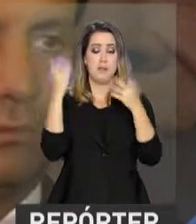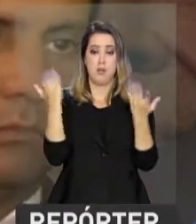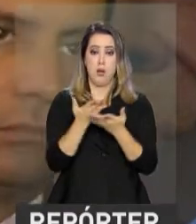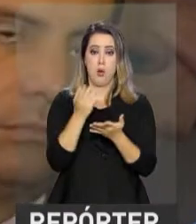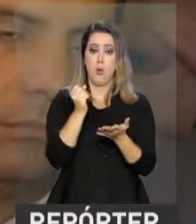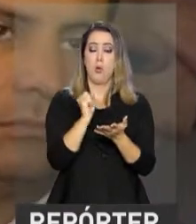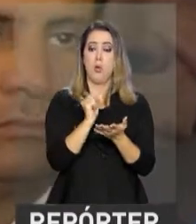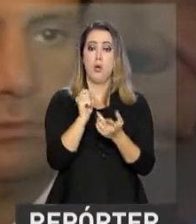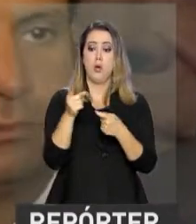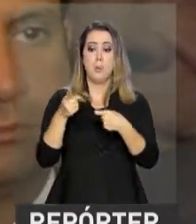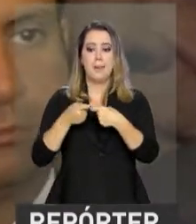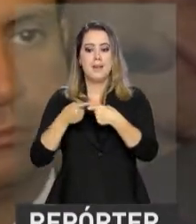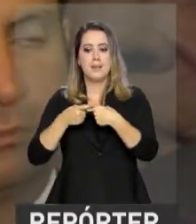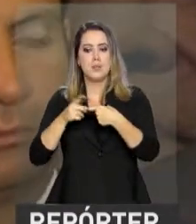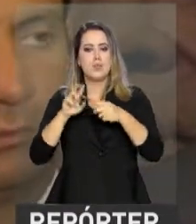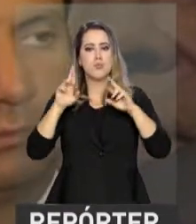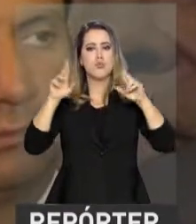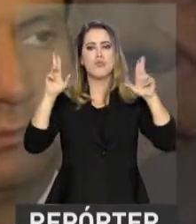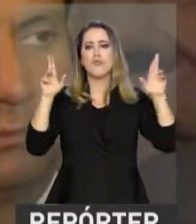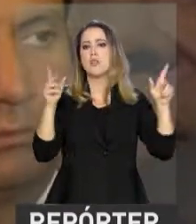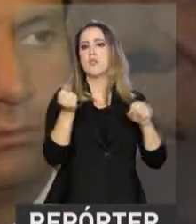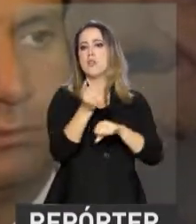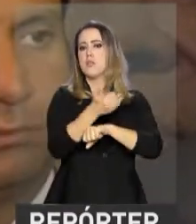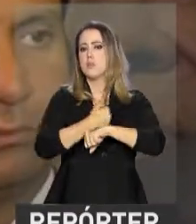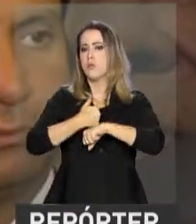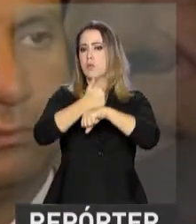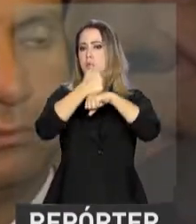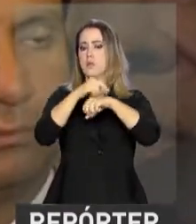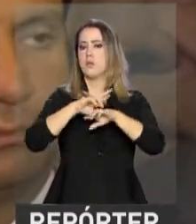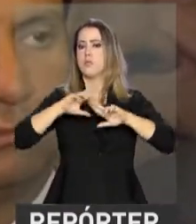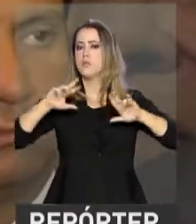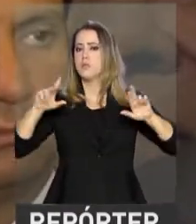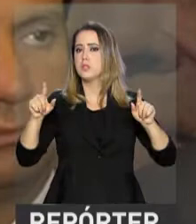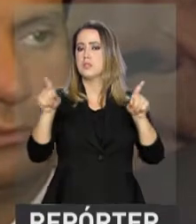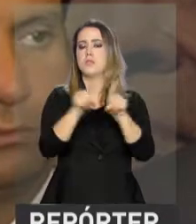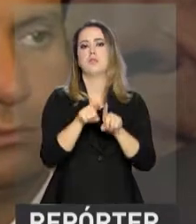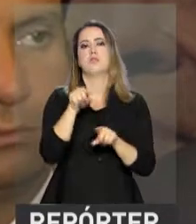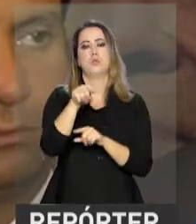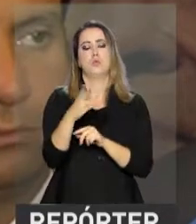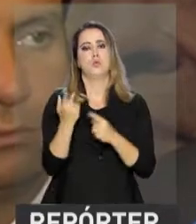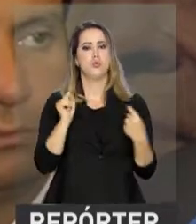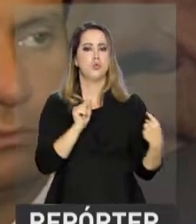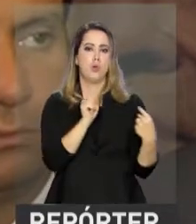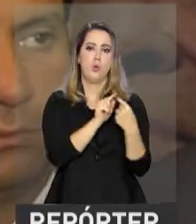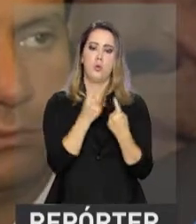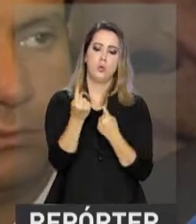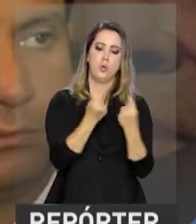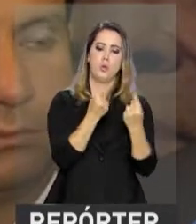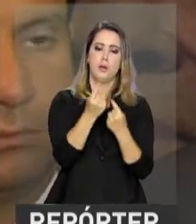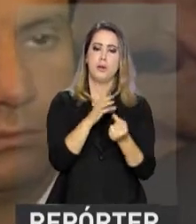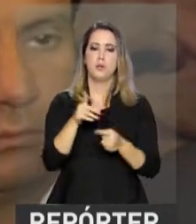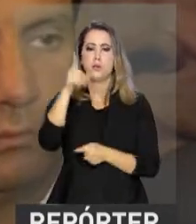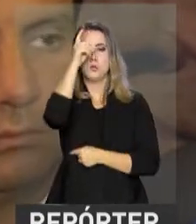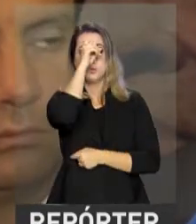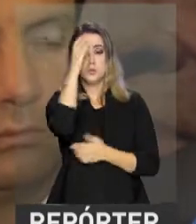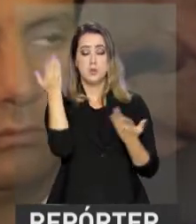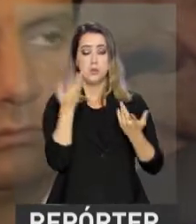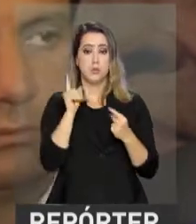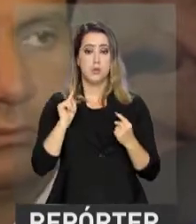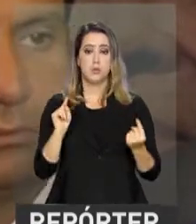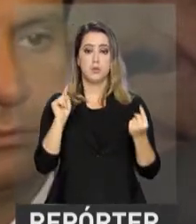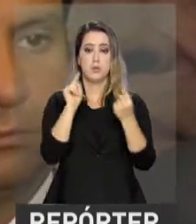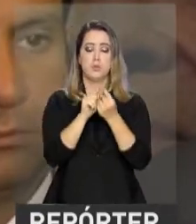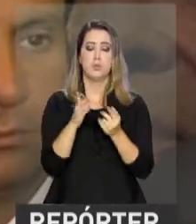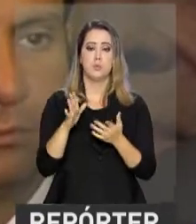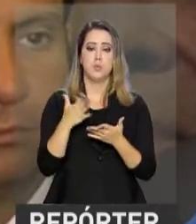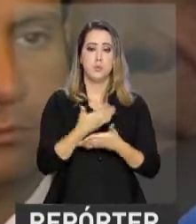será adequada à especialização dos hospitais federais, que agora tem uma visão de